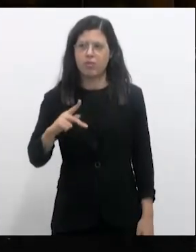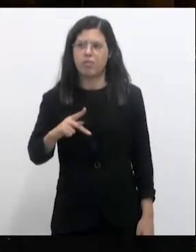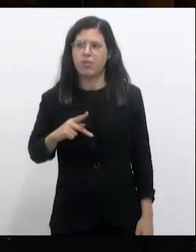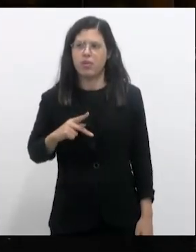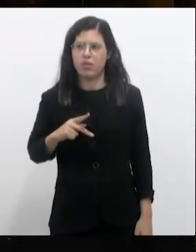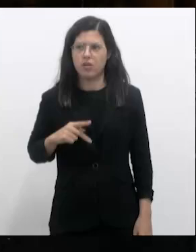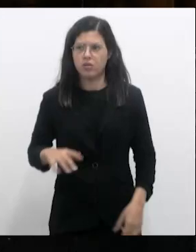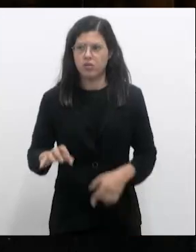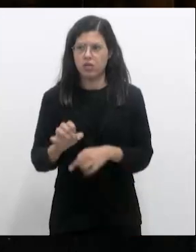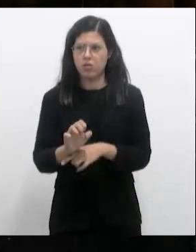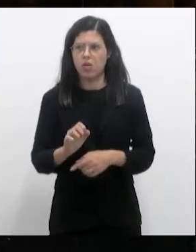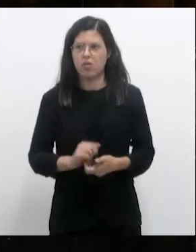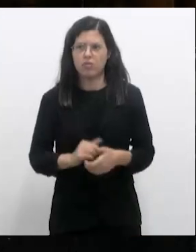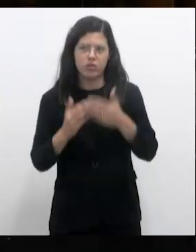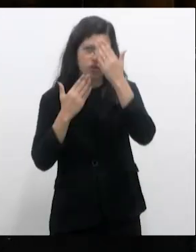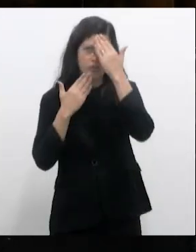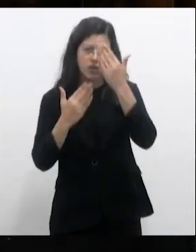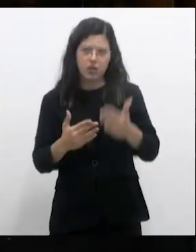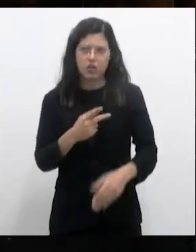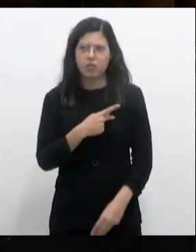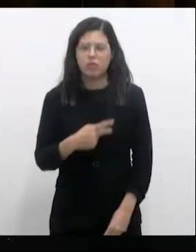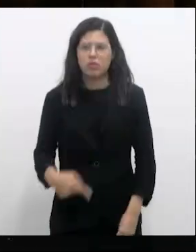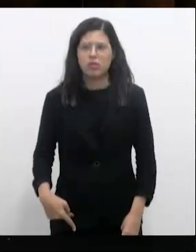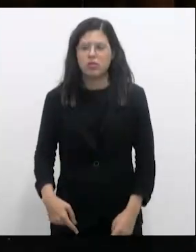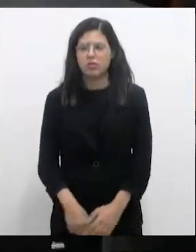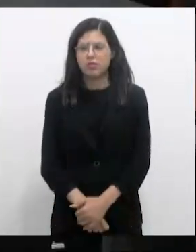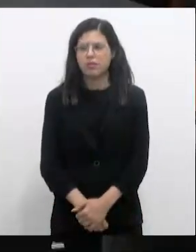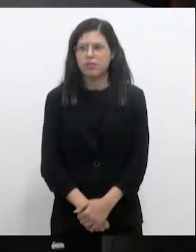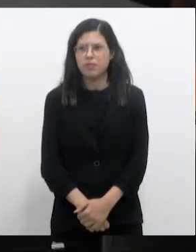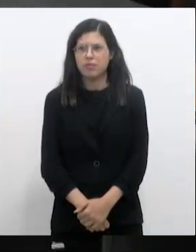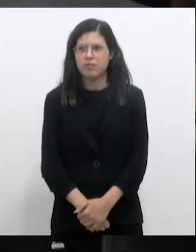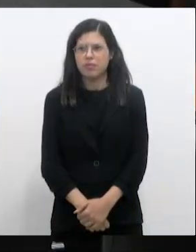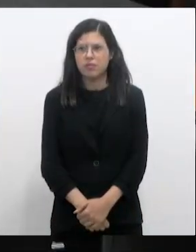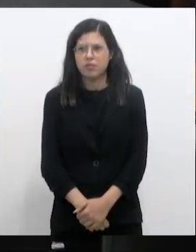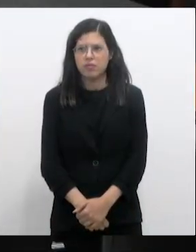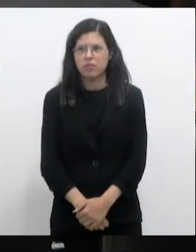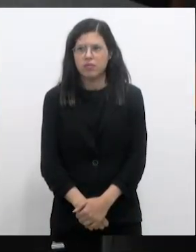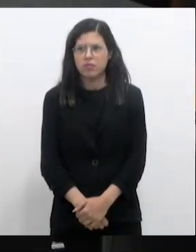Público Estadual. Muito obrigado, presidente.